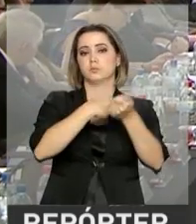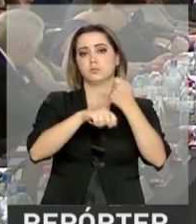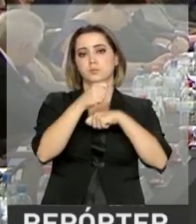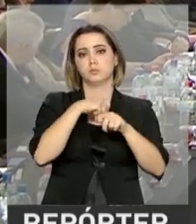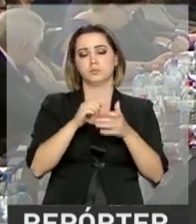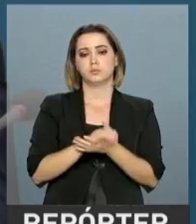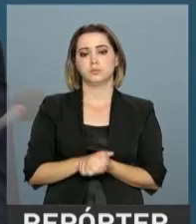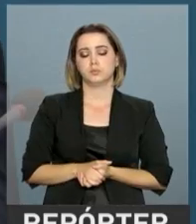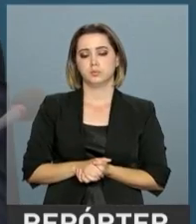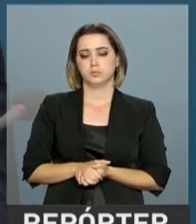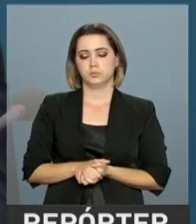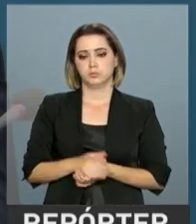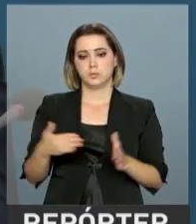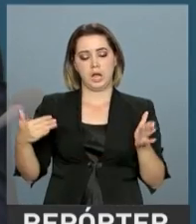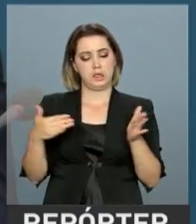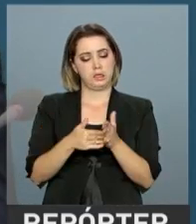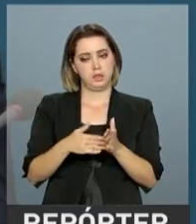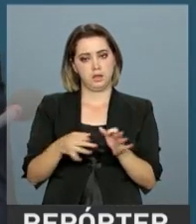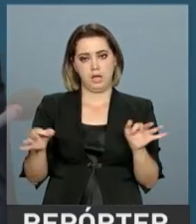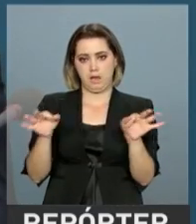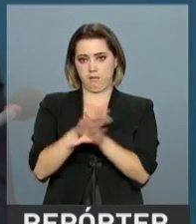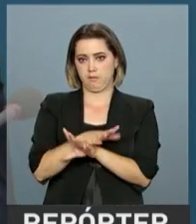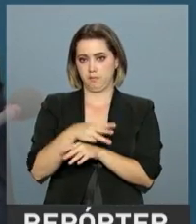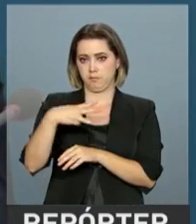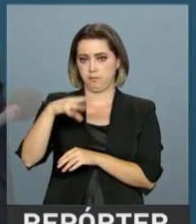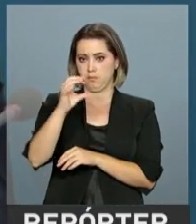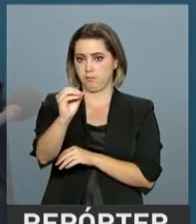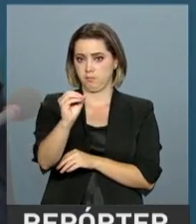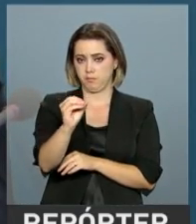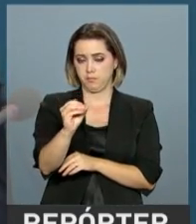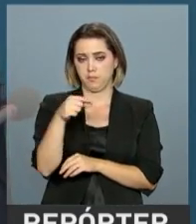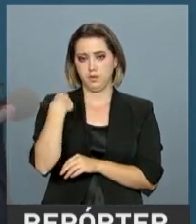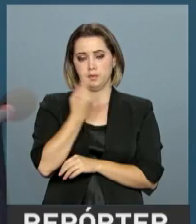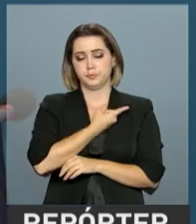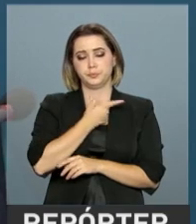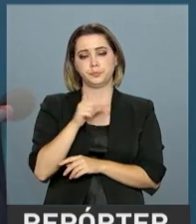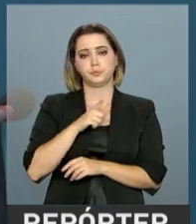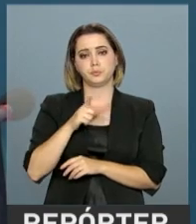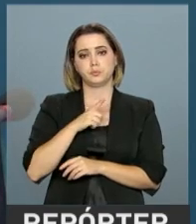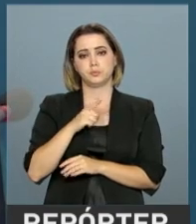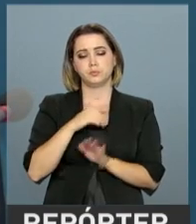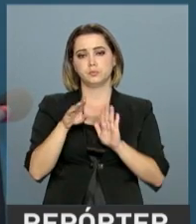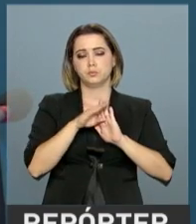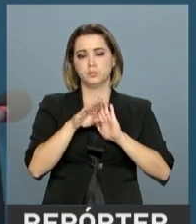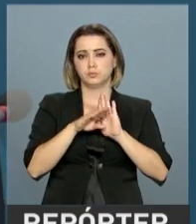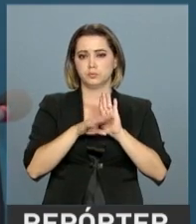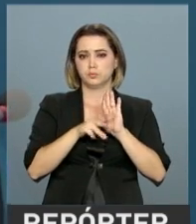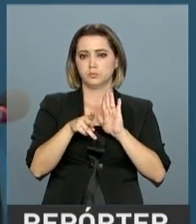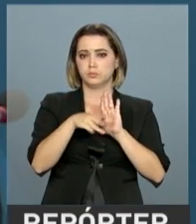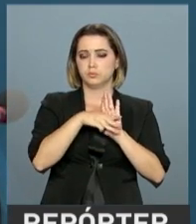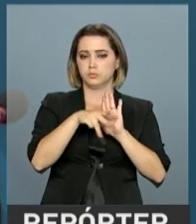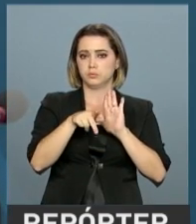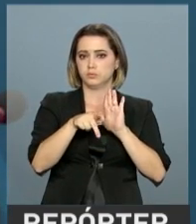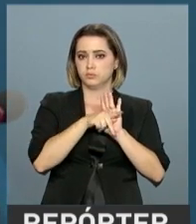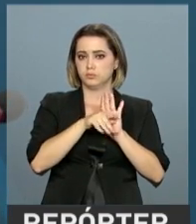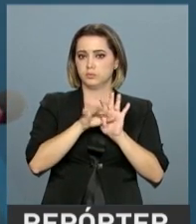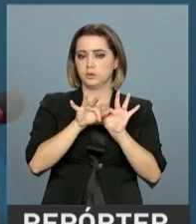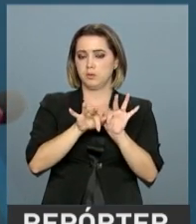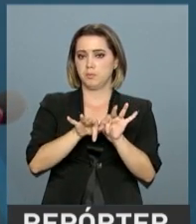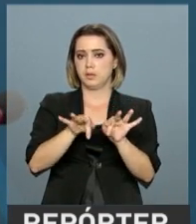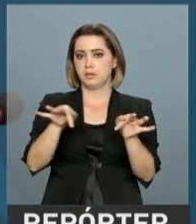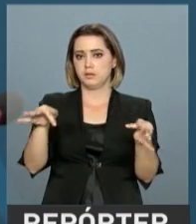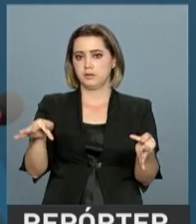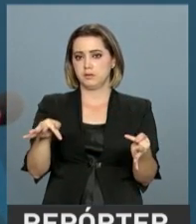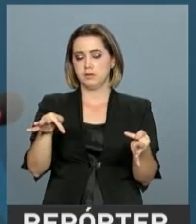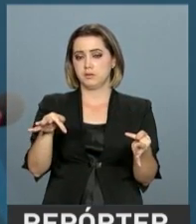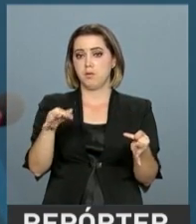até de Março agora Março nós adotaremos Medida Provisória para simplificação das regras